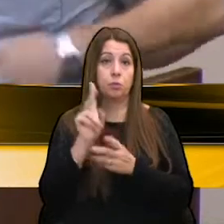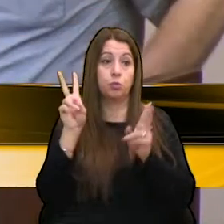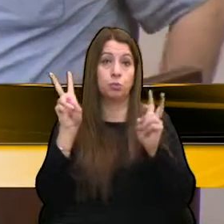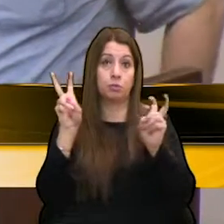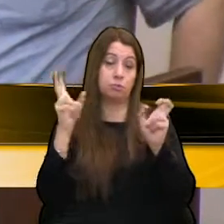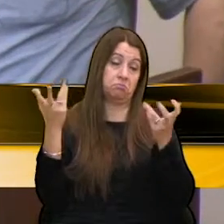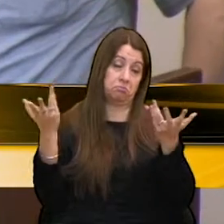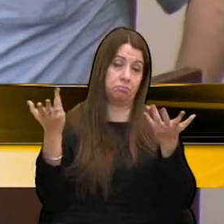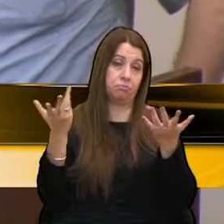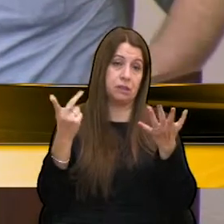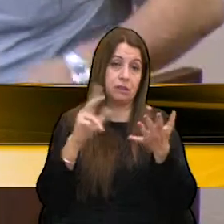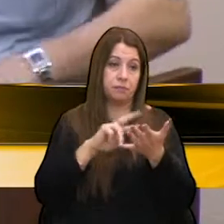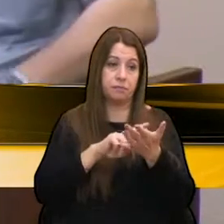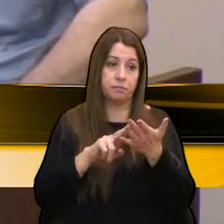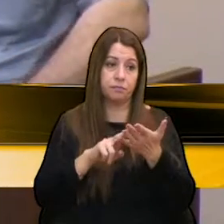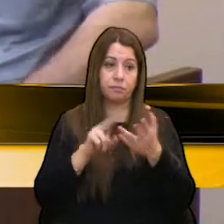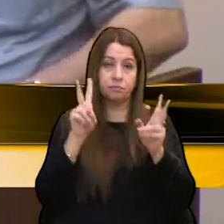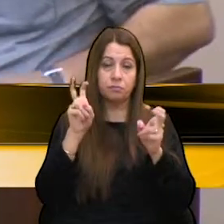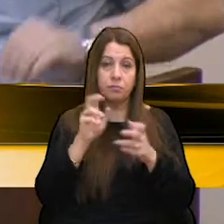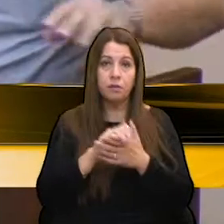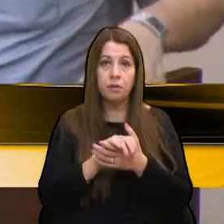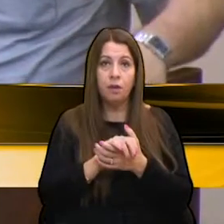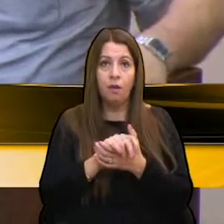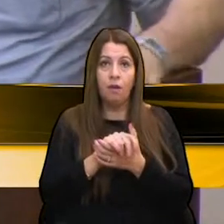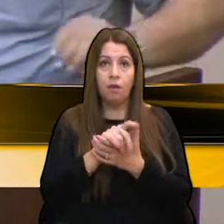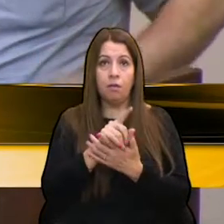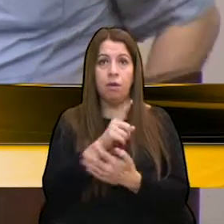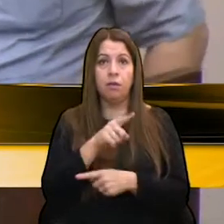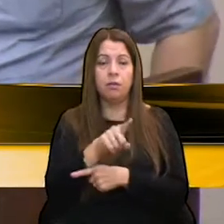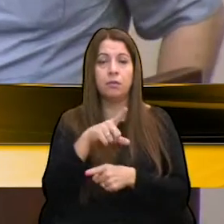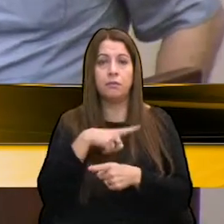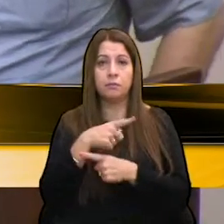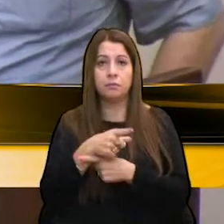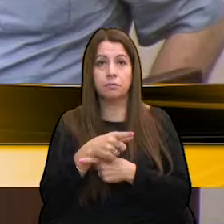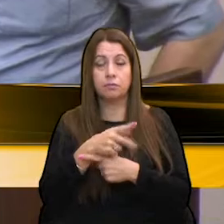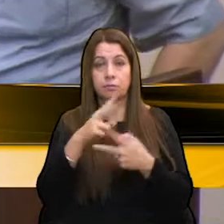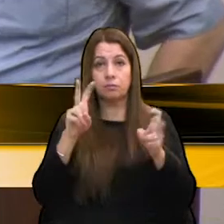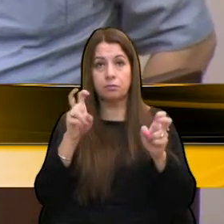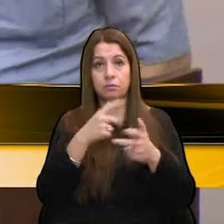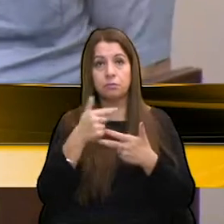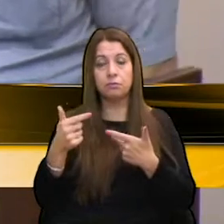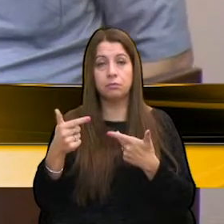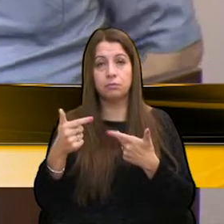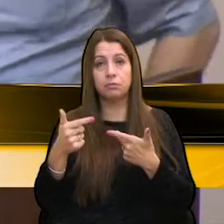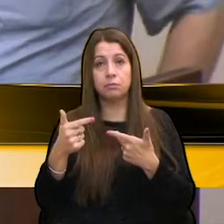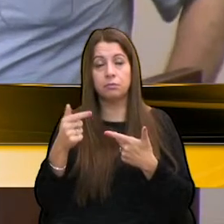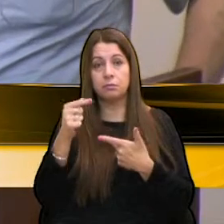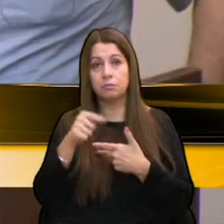estão... Tem vários assuntos aqui e os assuntos estão...